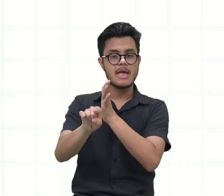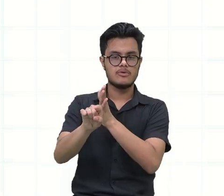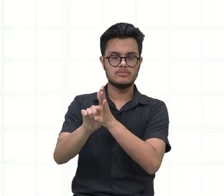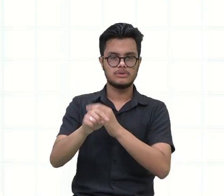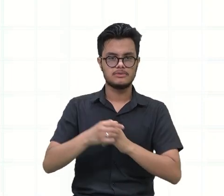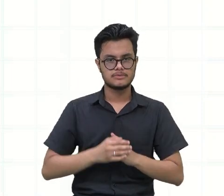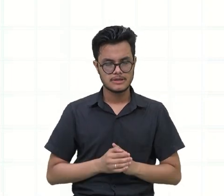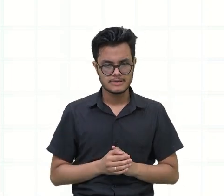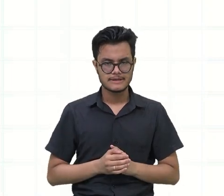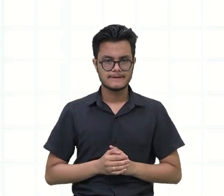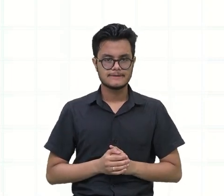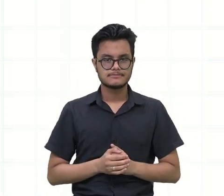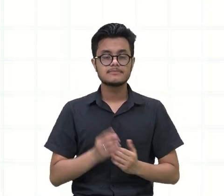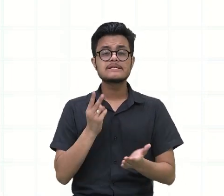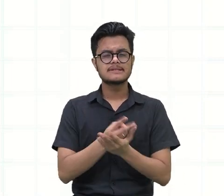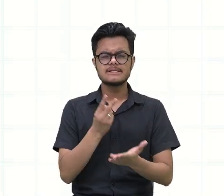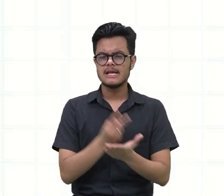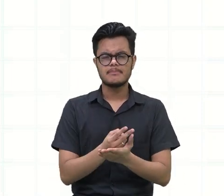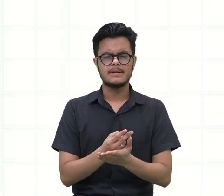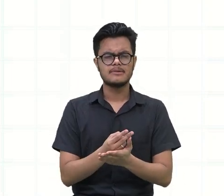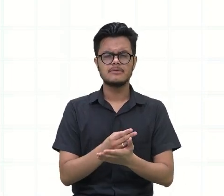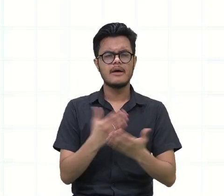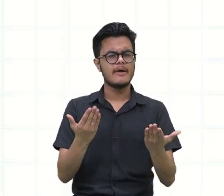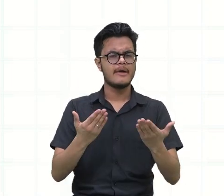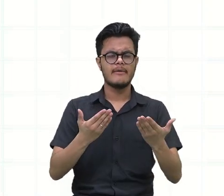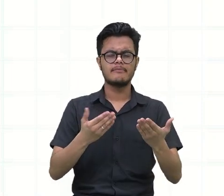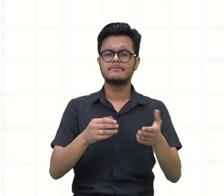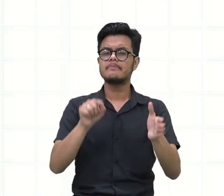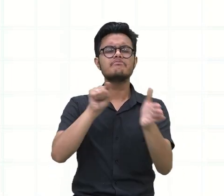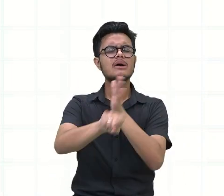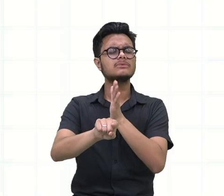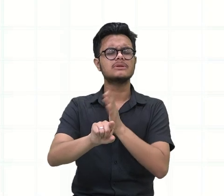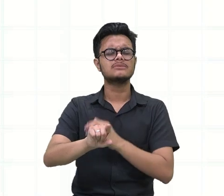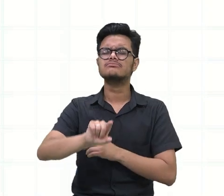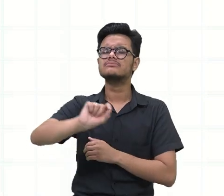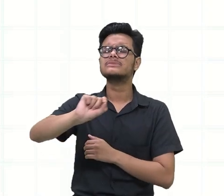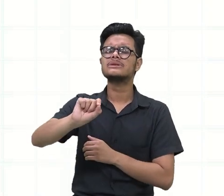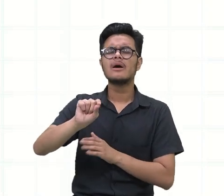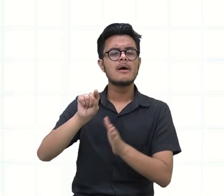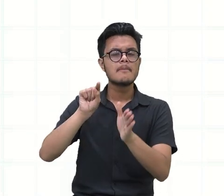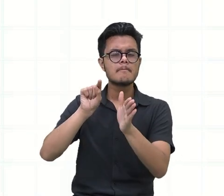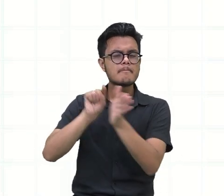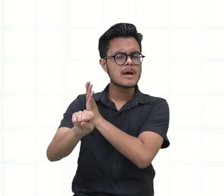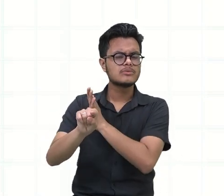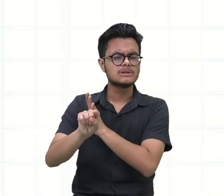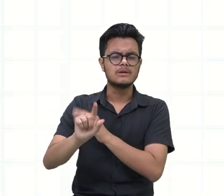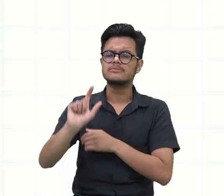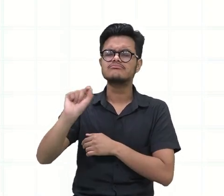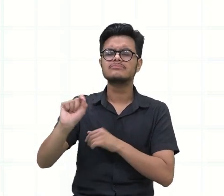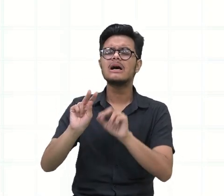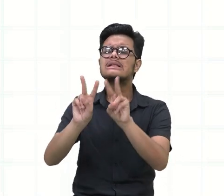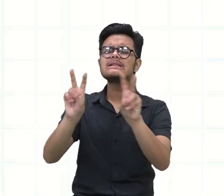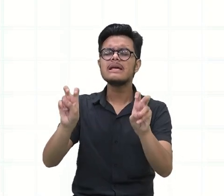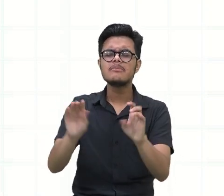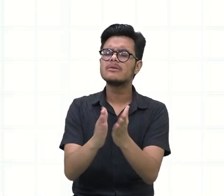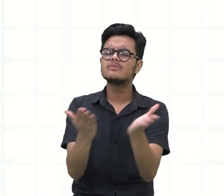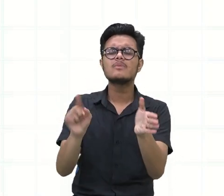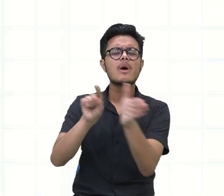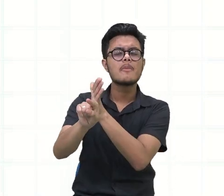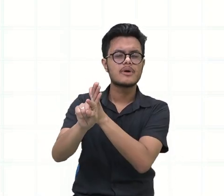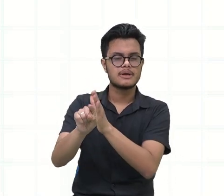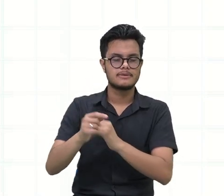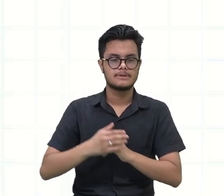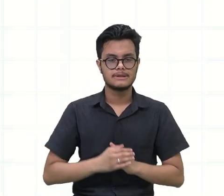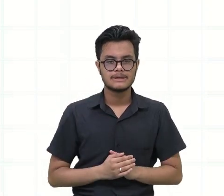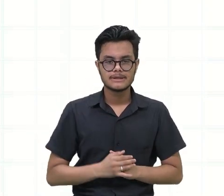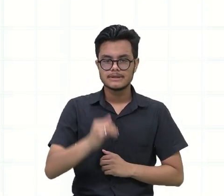Vai sempre estar se perguntando algo, indagando sobre algo, querendo saber sobre algo. E aí nós vamos ter, ó, quando